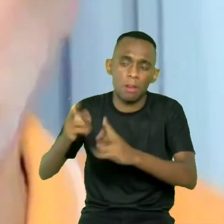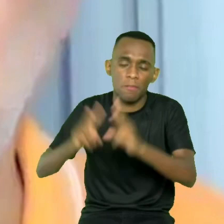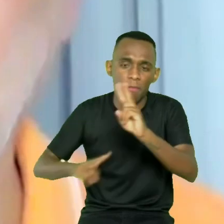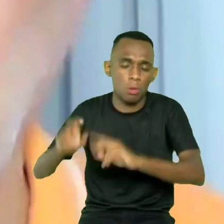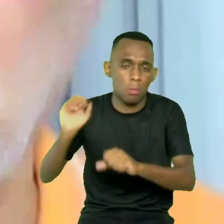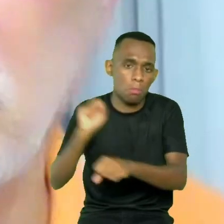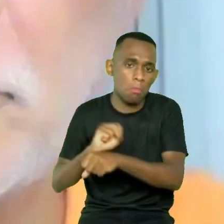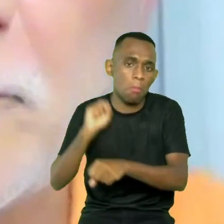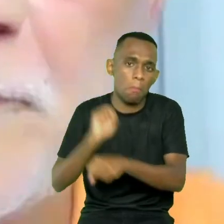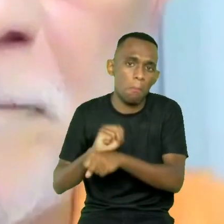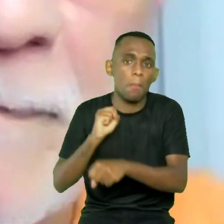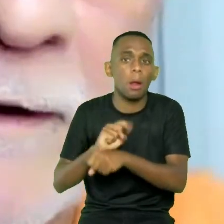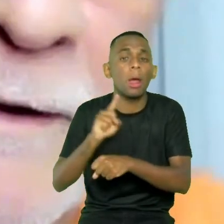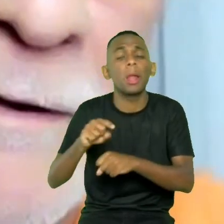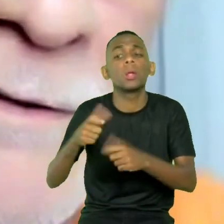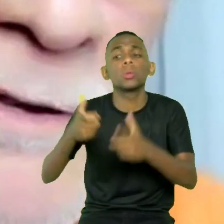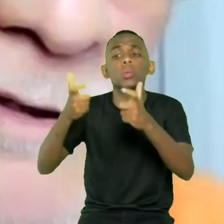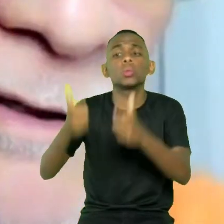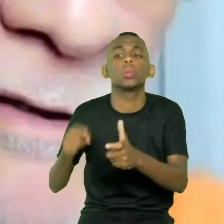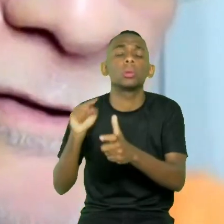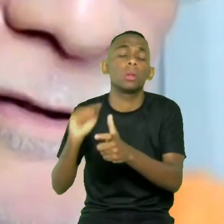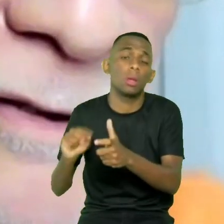um consultório